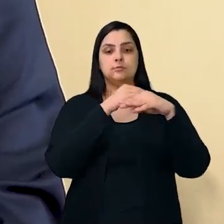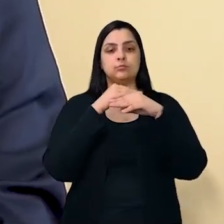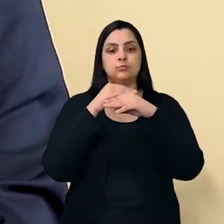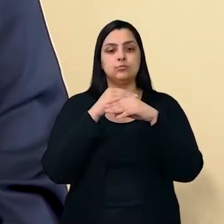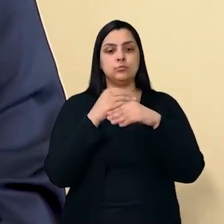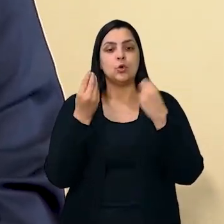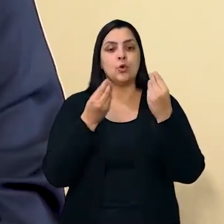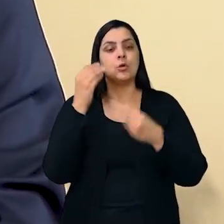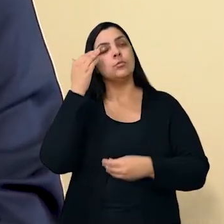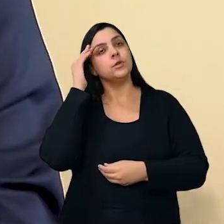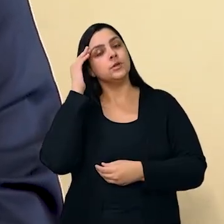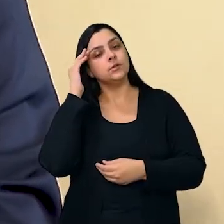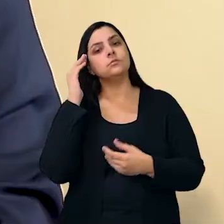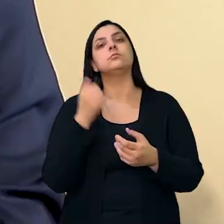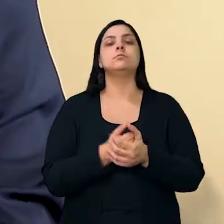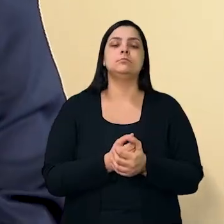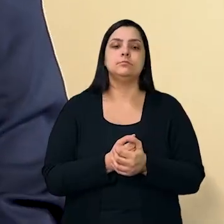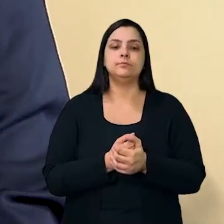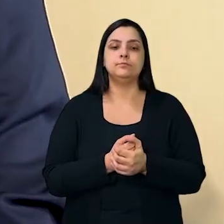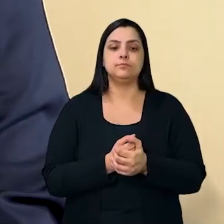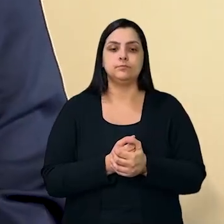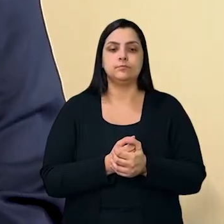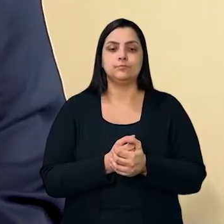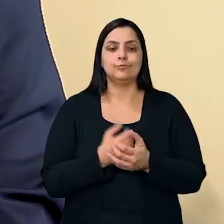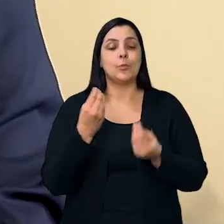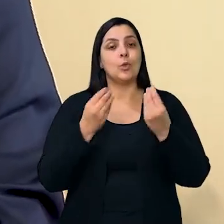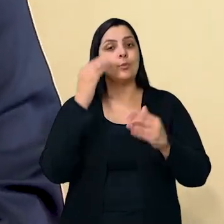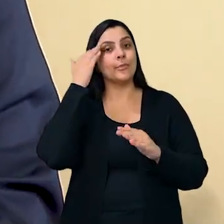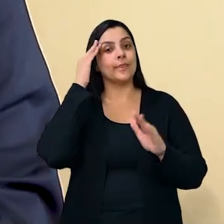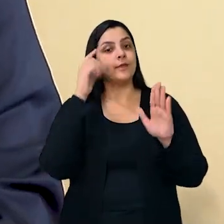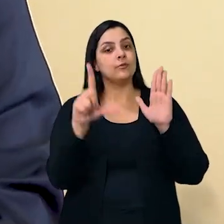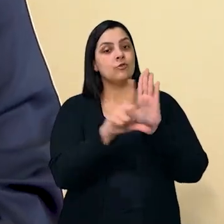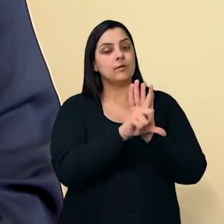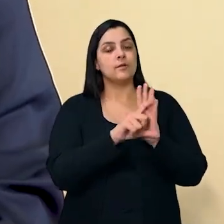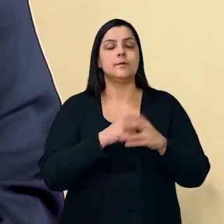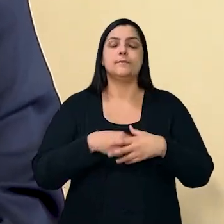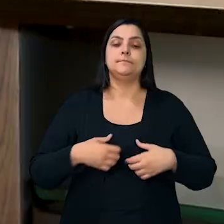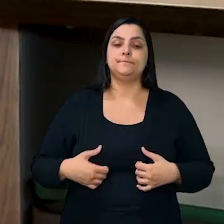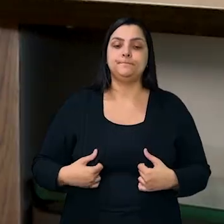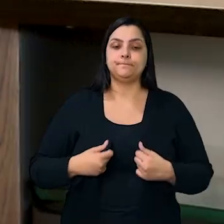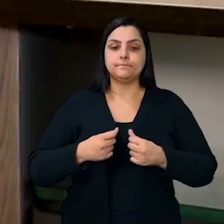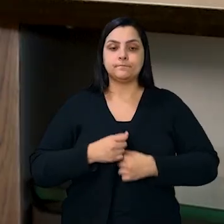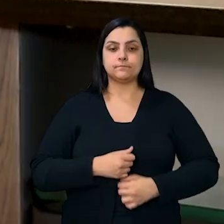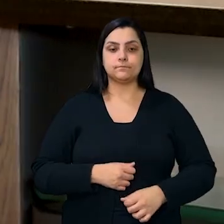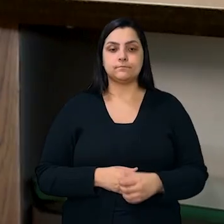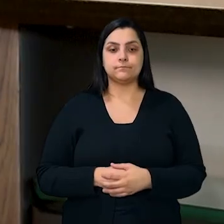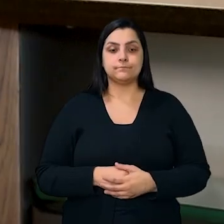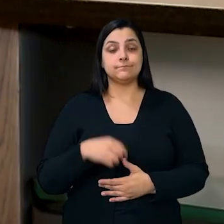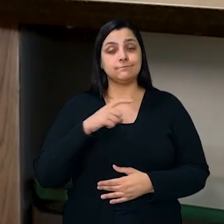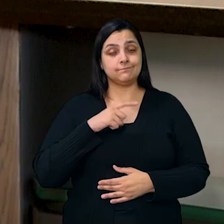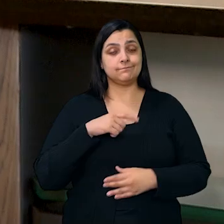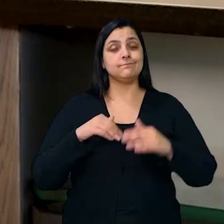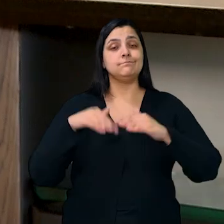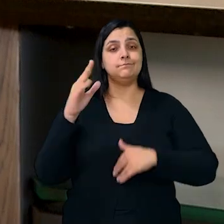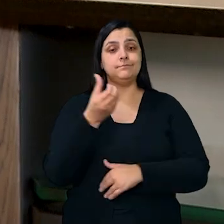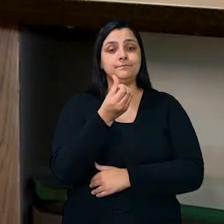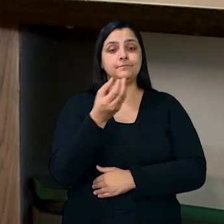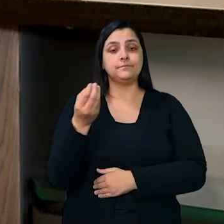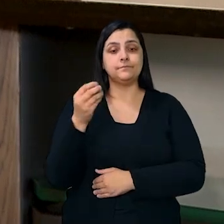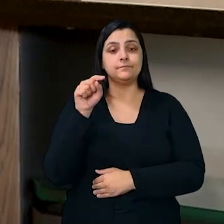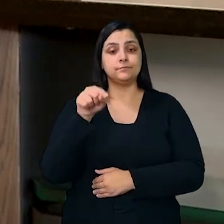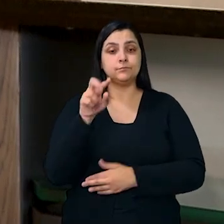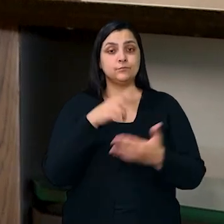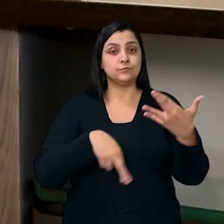Ou como se interpreta, não como se deve, como se interpreta a lei no caso concreto. Diante de mais de 600 mil